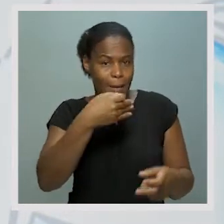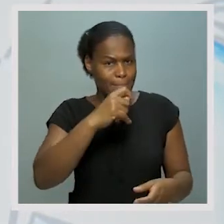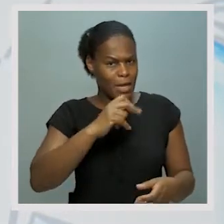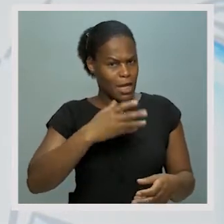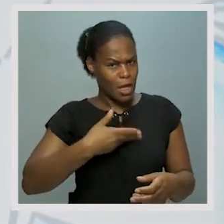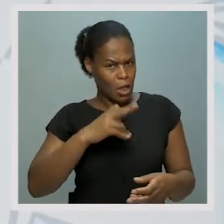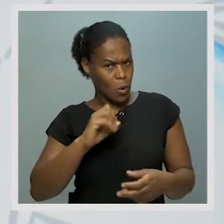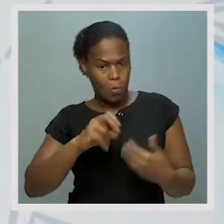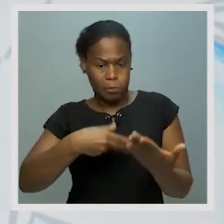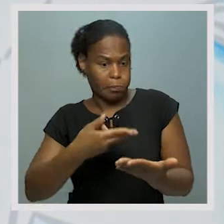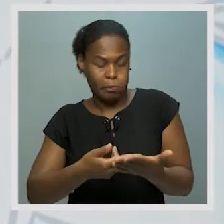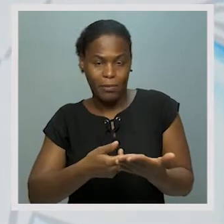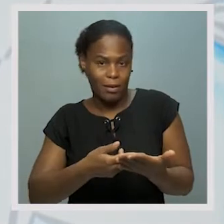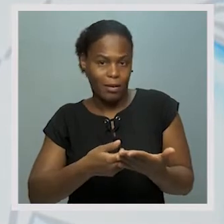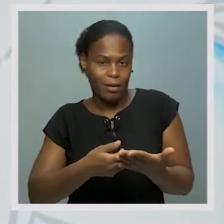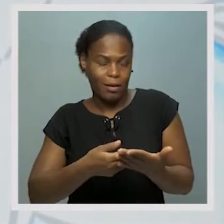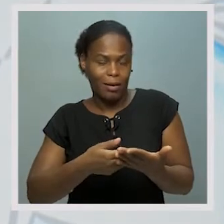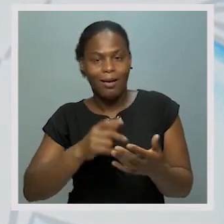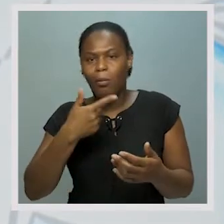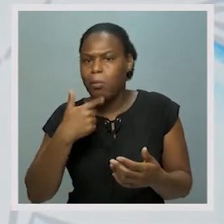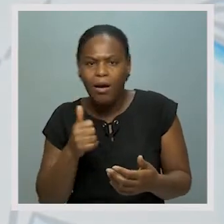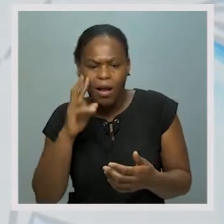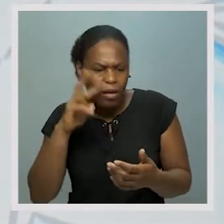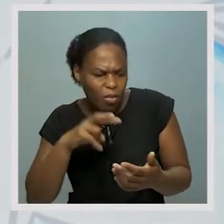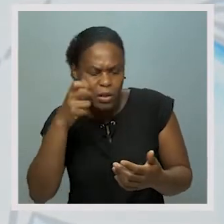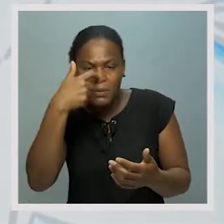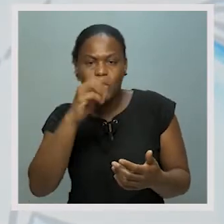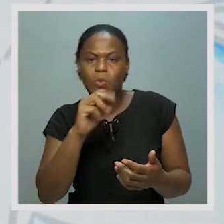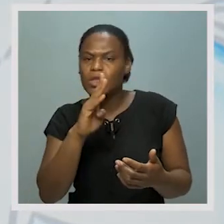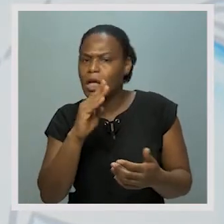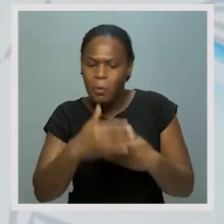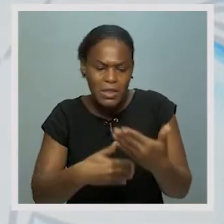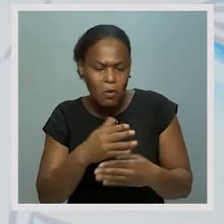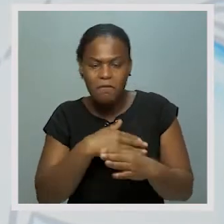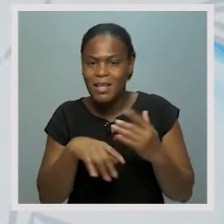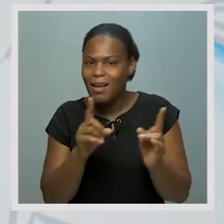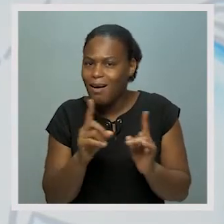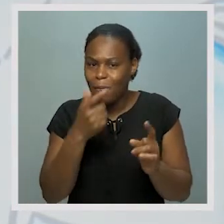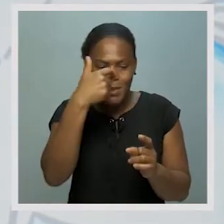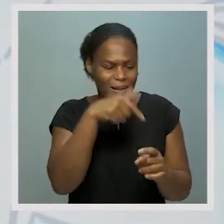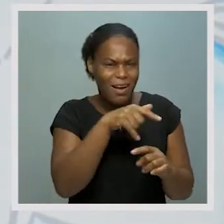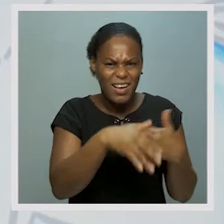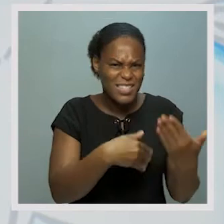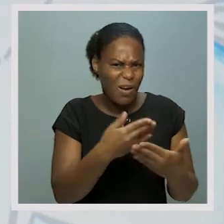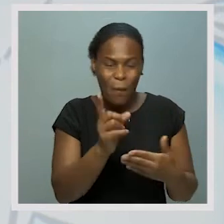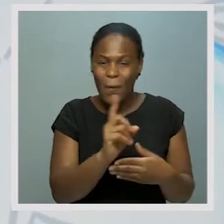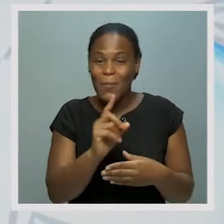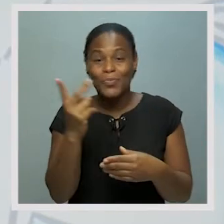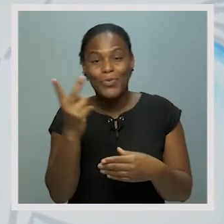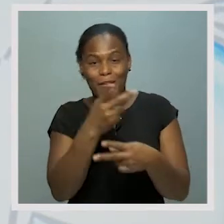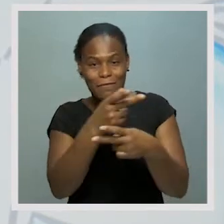Pedro desmaiou, você não pode encontrar o sujeito a praticar uma ação. Pelo contrário, em ambas as frases,